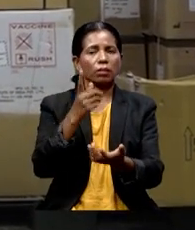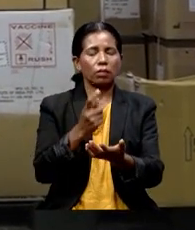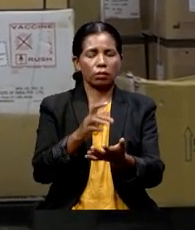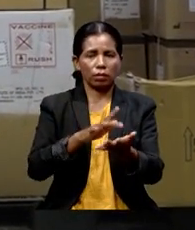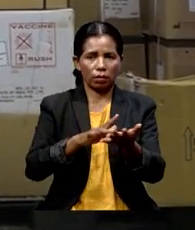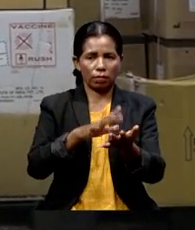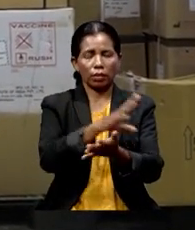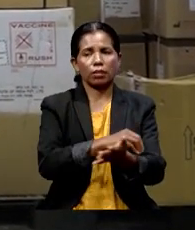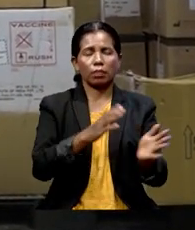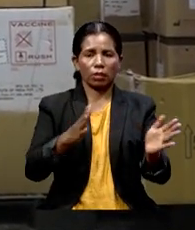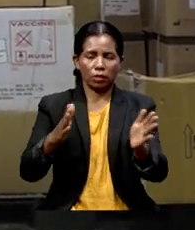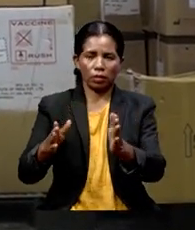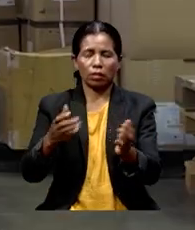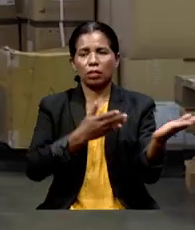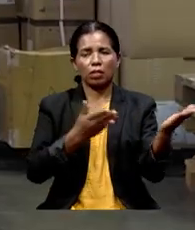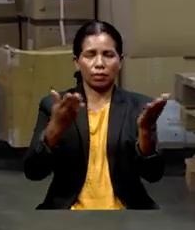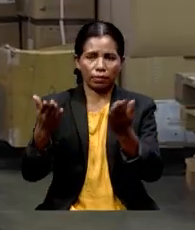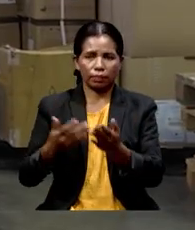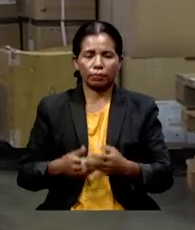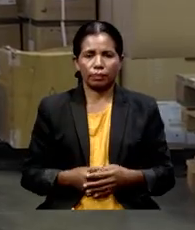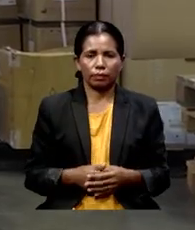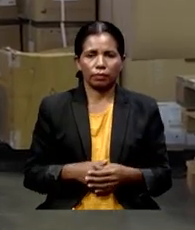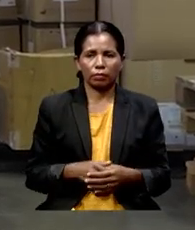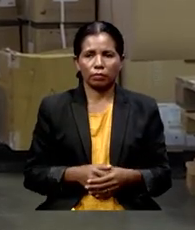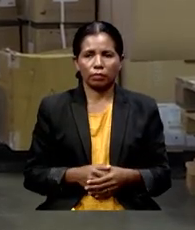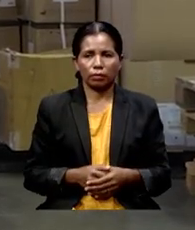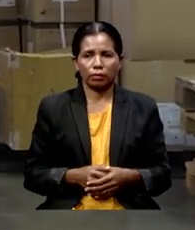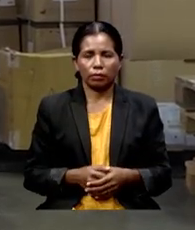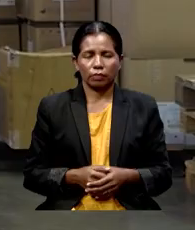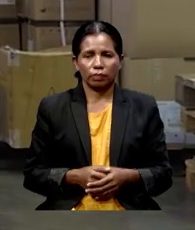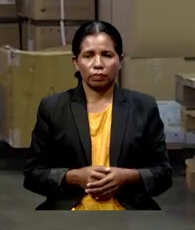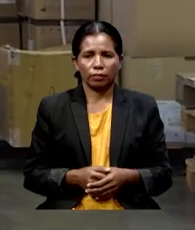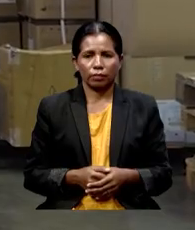recin se ia processo de liberação. Santina de Jesus, Mário Ferreira, GMN.